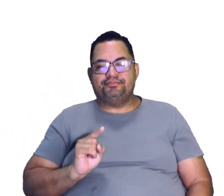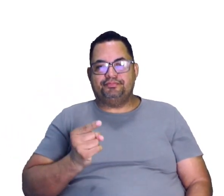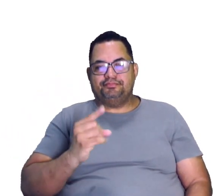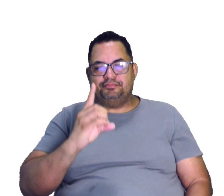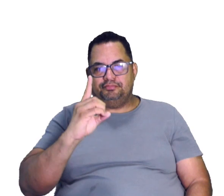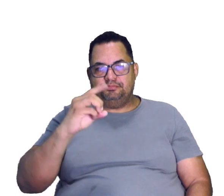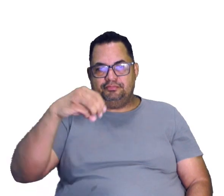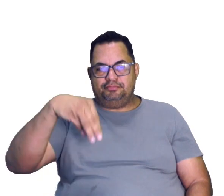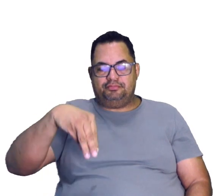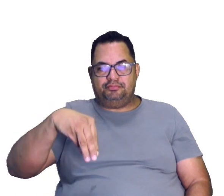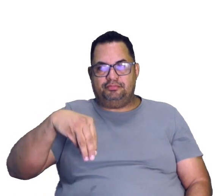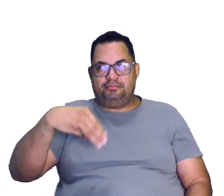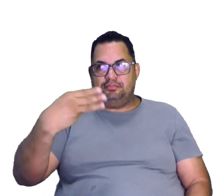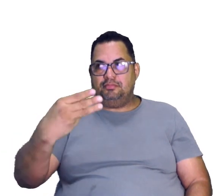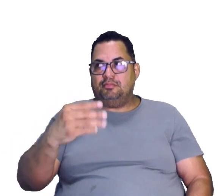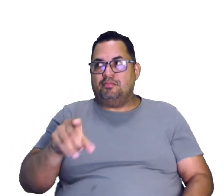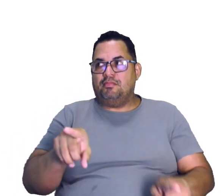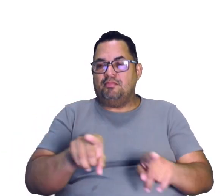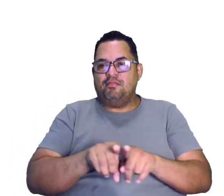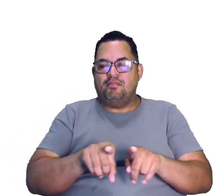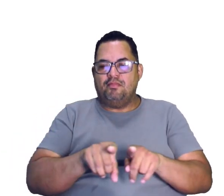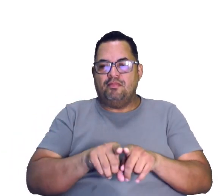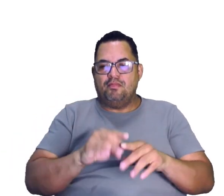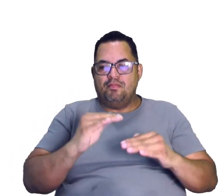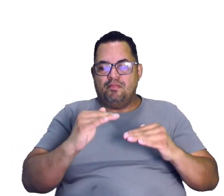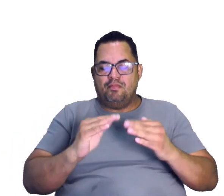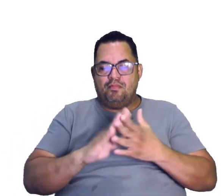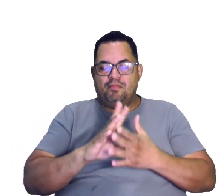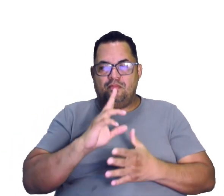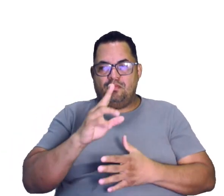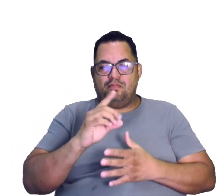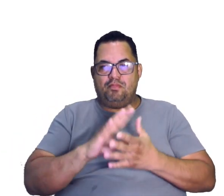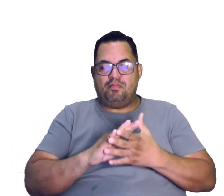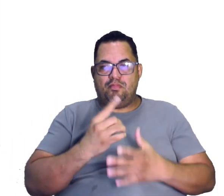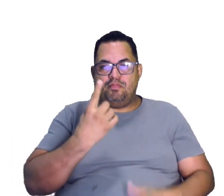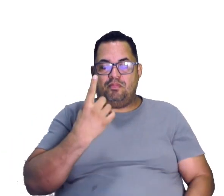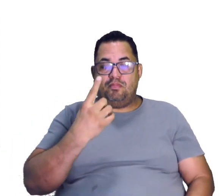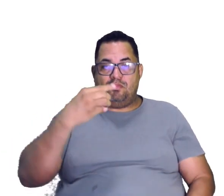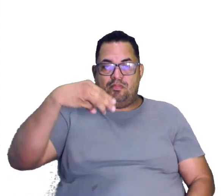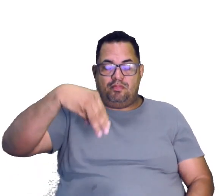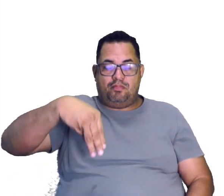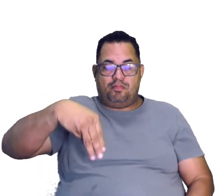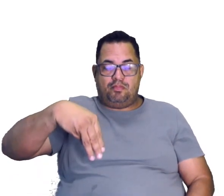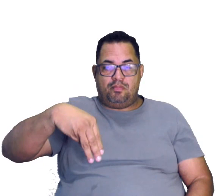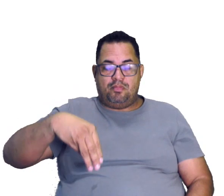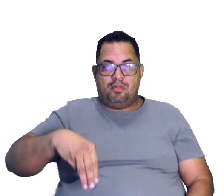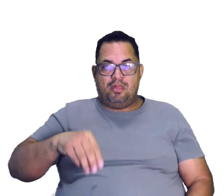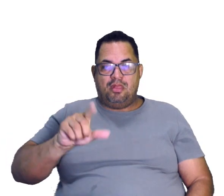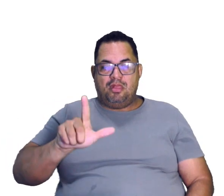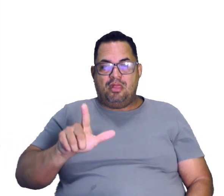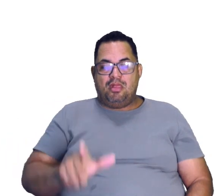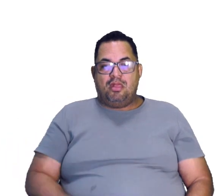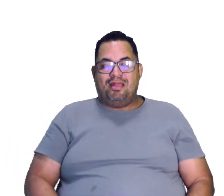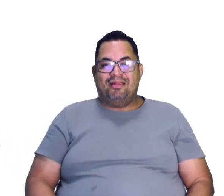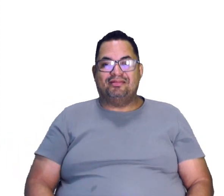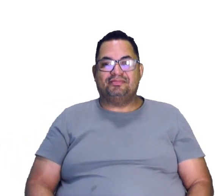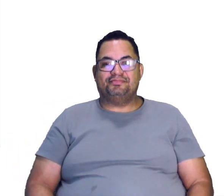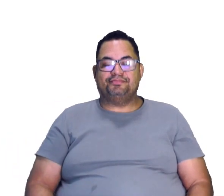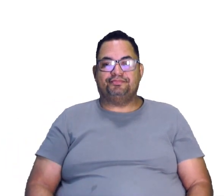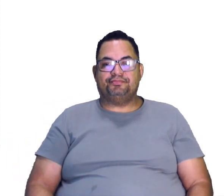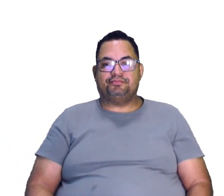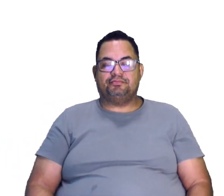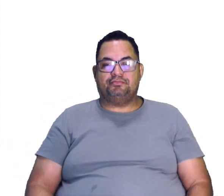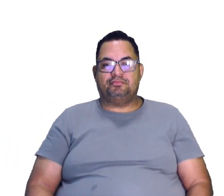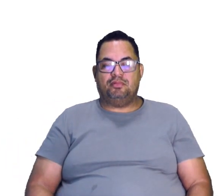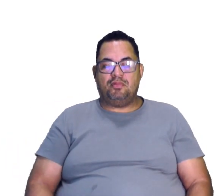decímetros cúbicos, que por sua vez vão equivaler a 1000 litros, tá? Então, o metro cúbico ele está representado,